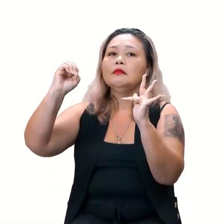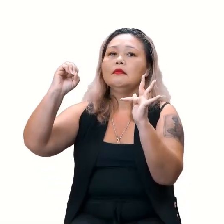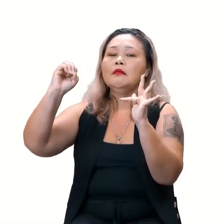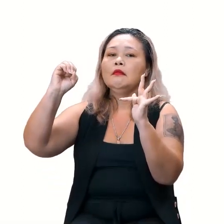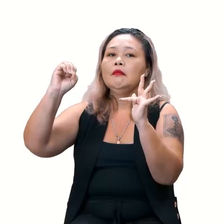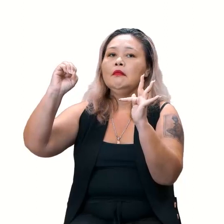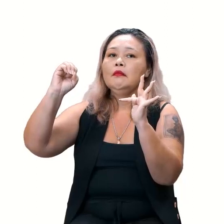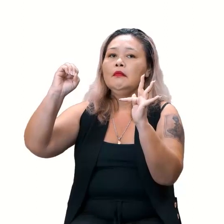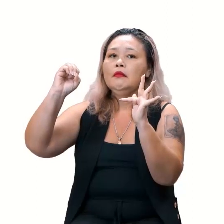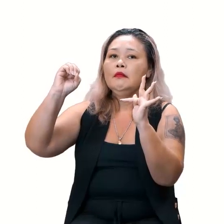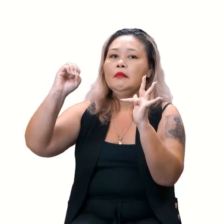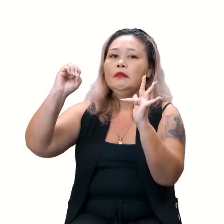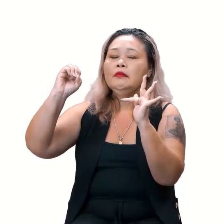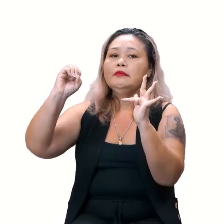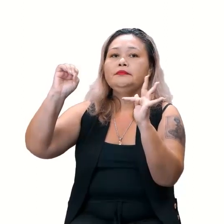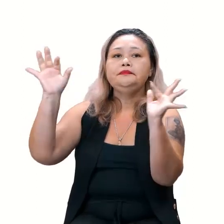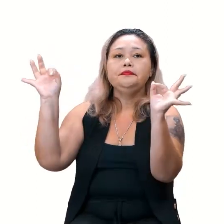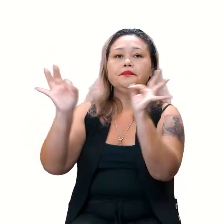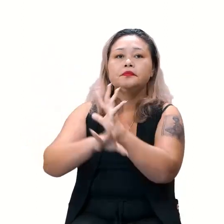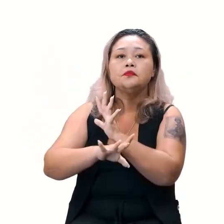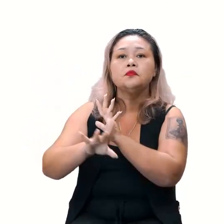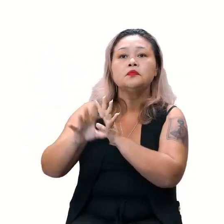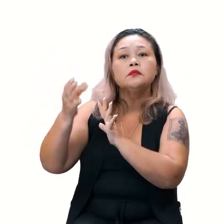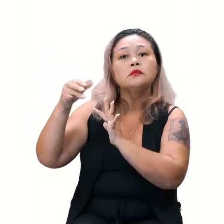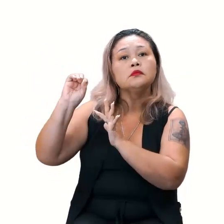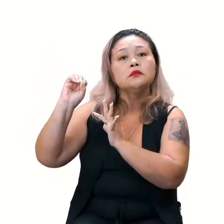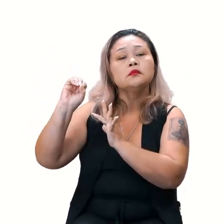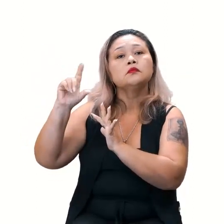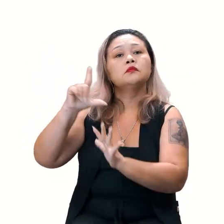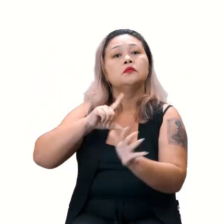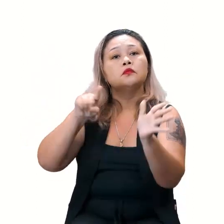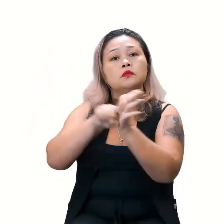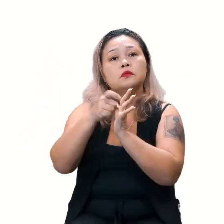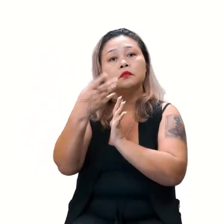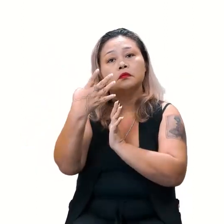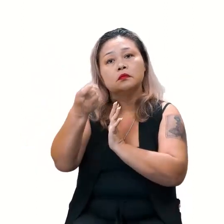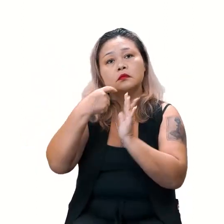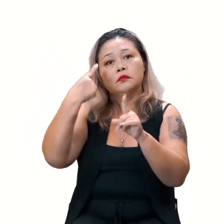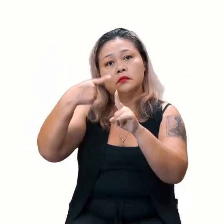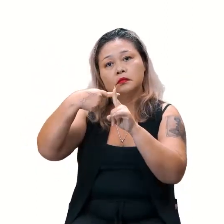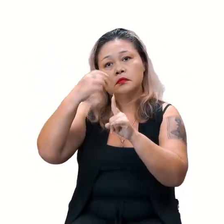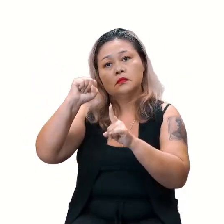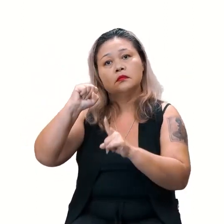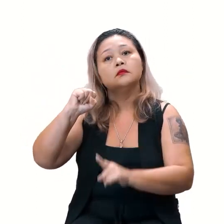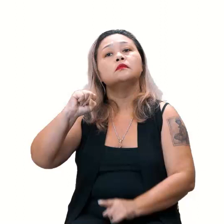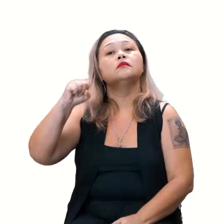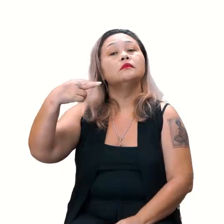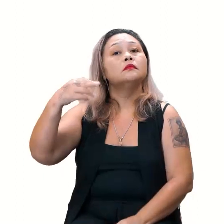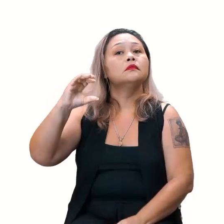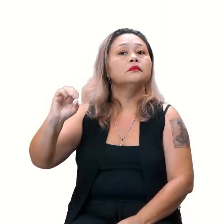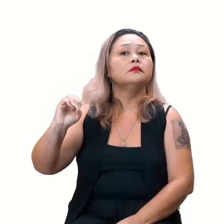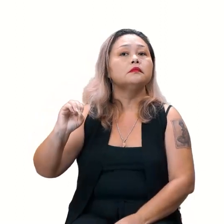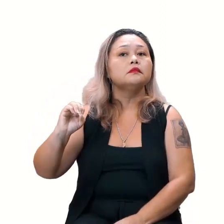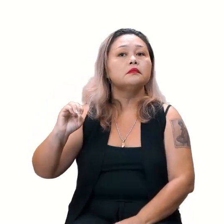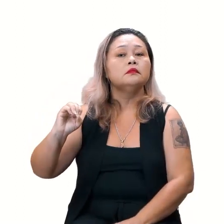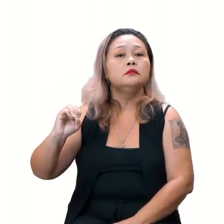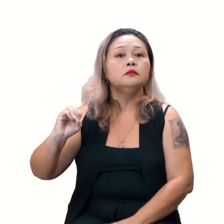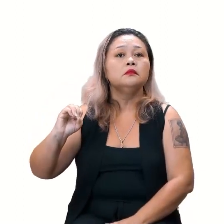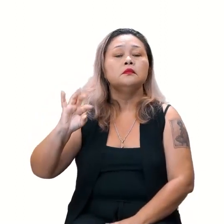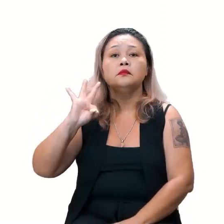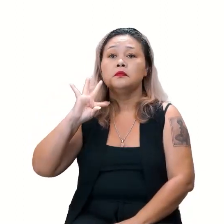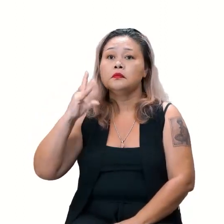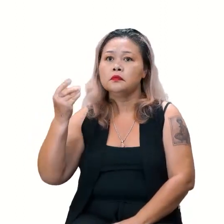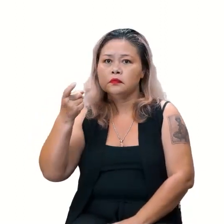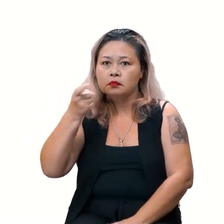tá prontinho aqui, vamos ver. Se eu vou igualar a zero, então menos 4x mais 8 igual a? Zero. Zero. Tudo que tem